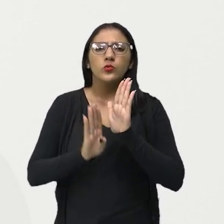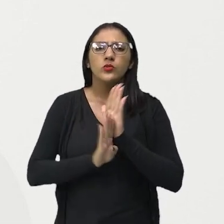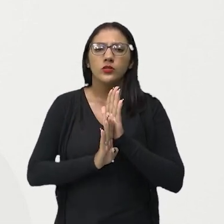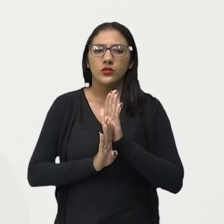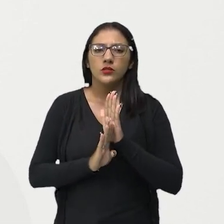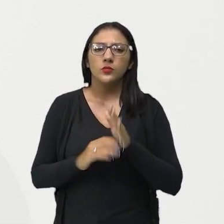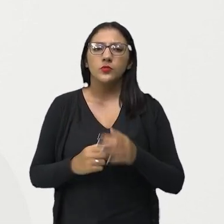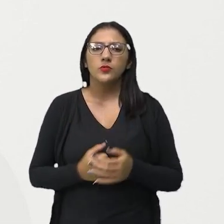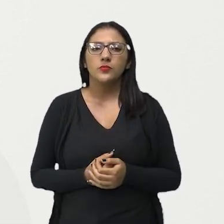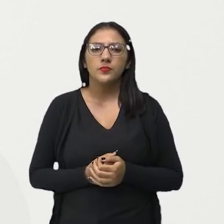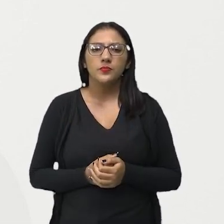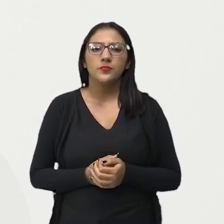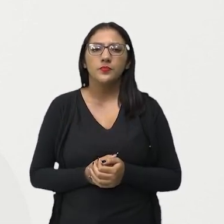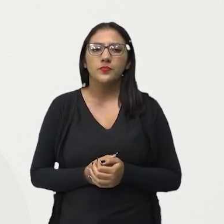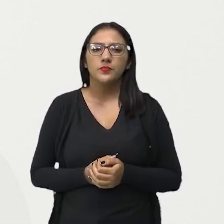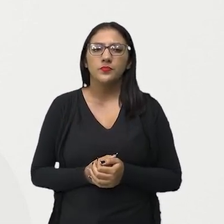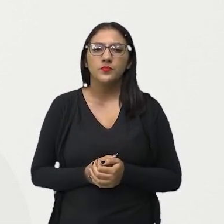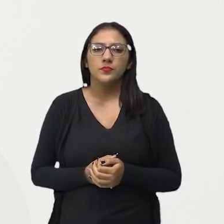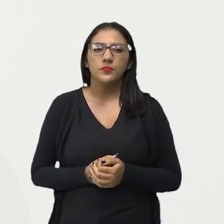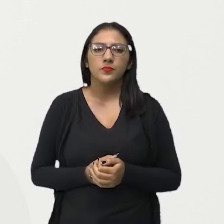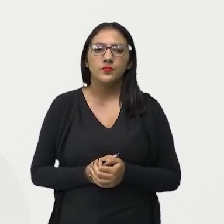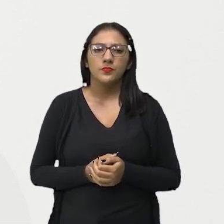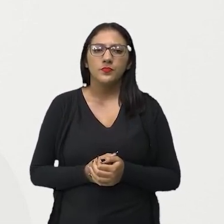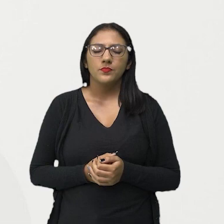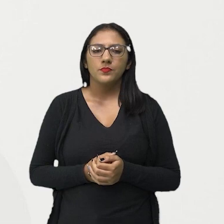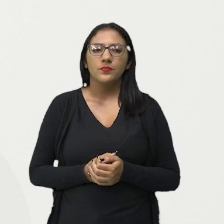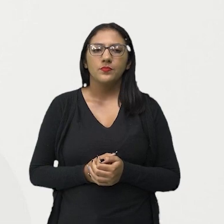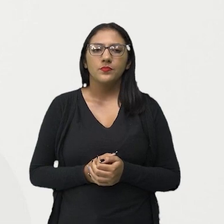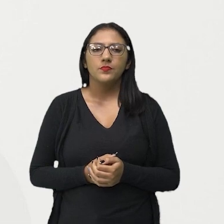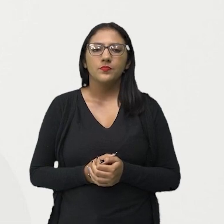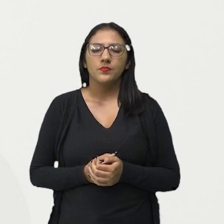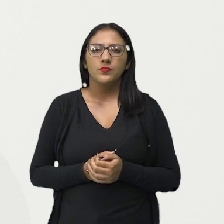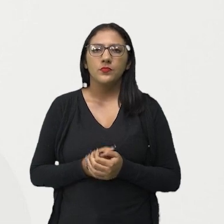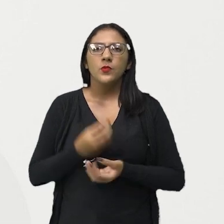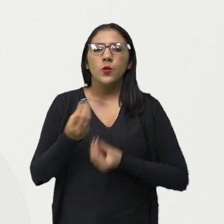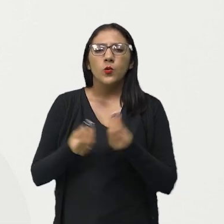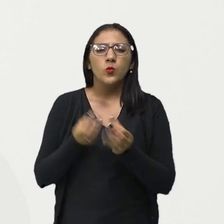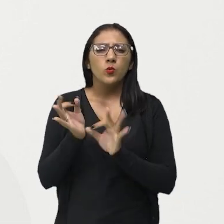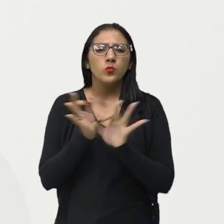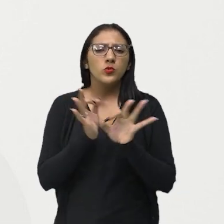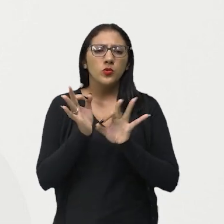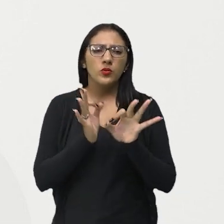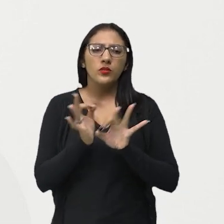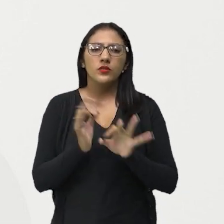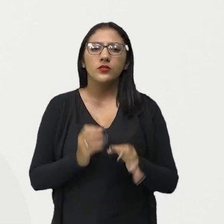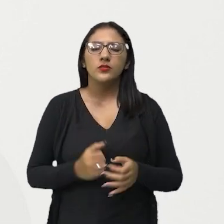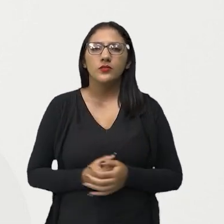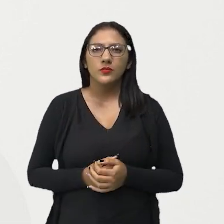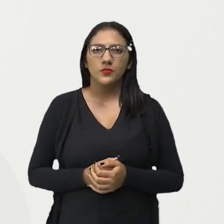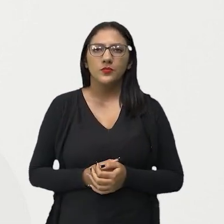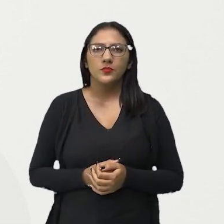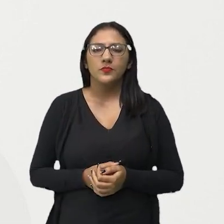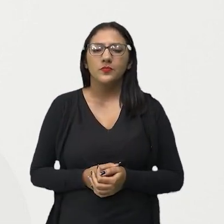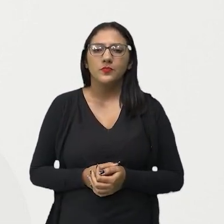para a nossa subtração, tá bom? Então o que a gente vai fazer aqui? Olha só, vamos trocar aqui pela